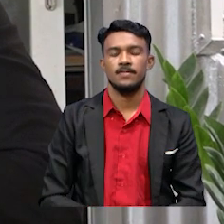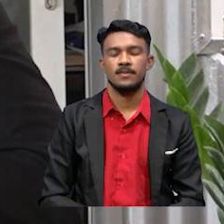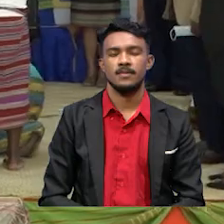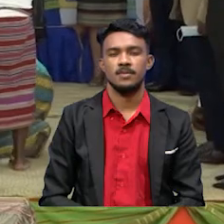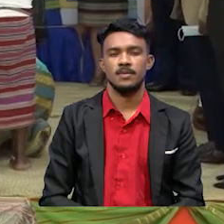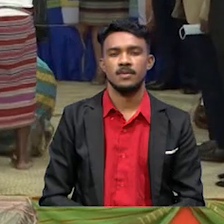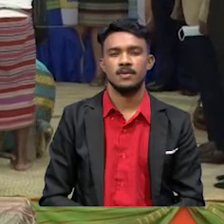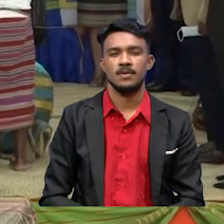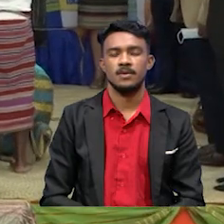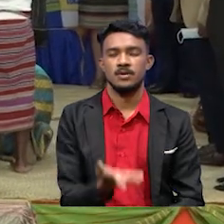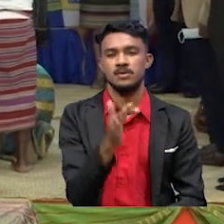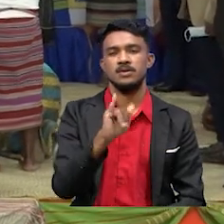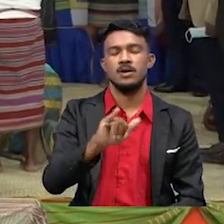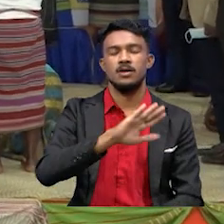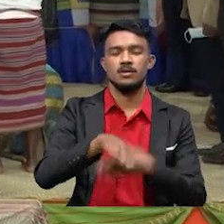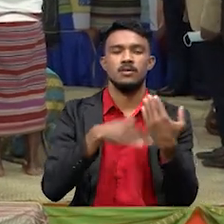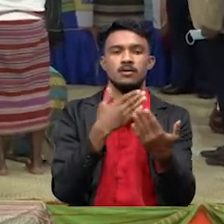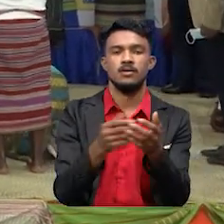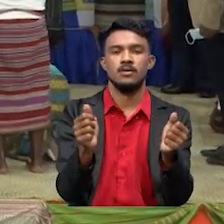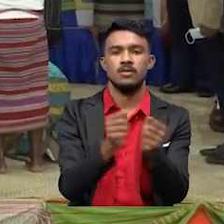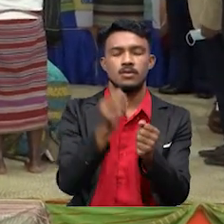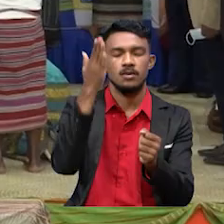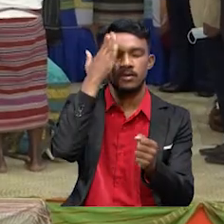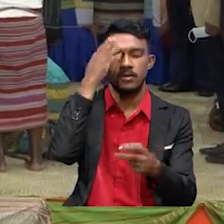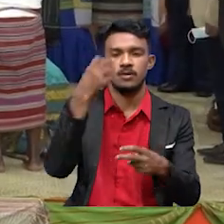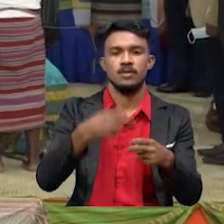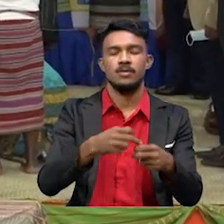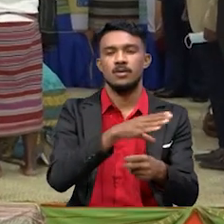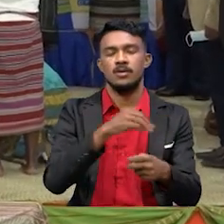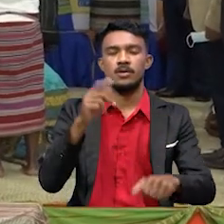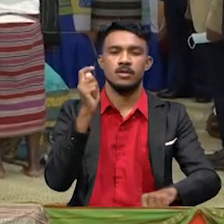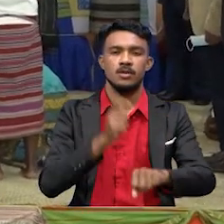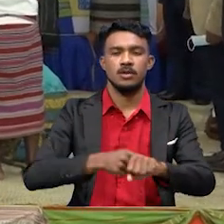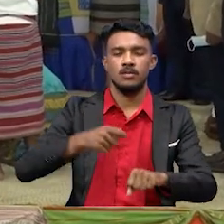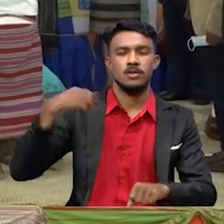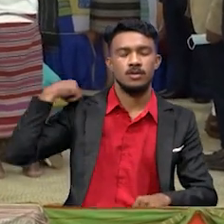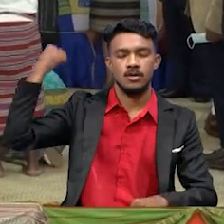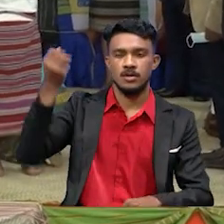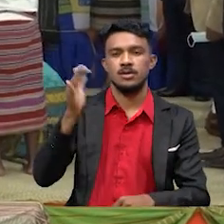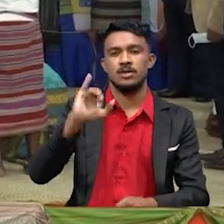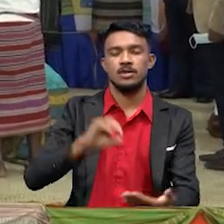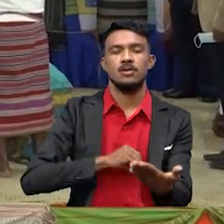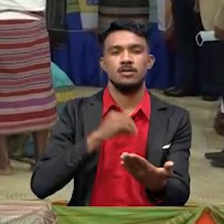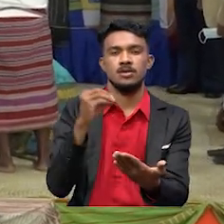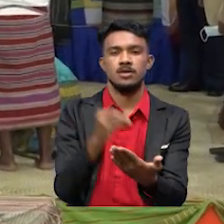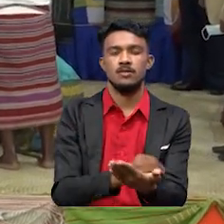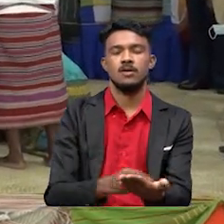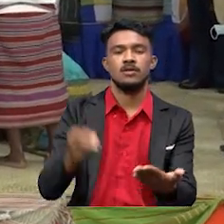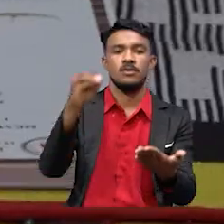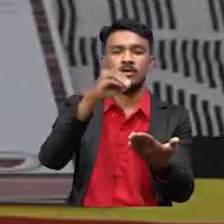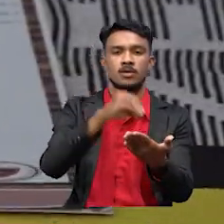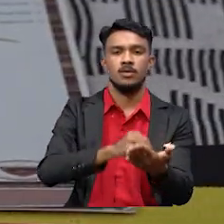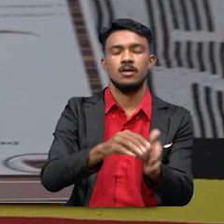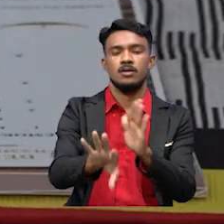sira hotu ho hanoin kata ho pacto rene durante a campanha cerne objetivo atu atinji maka